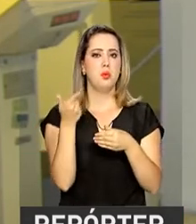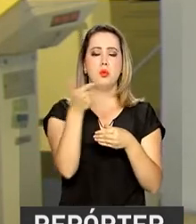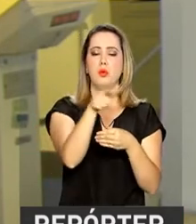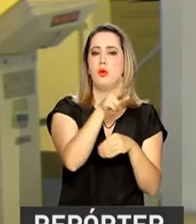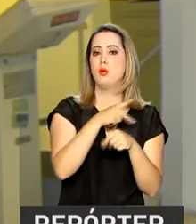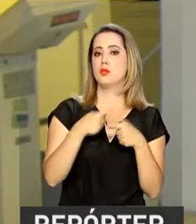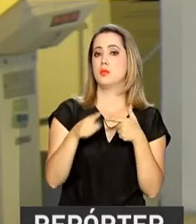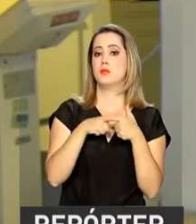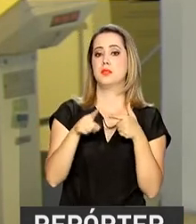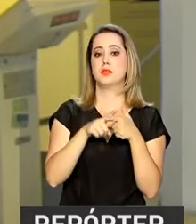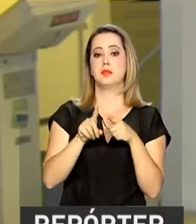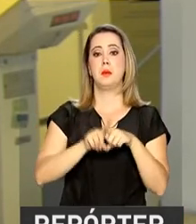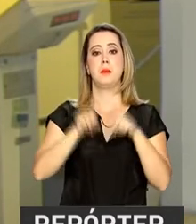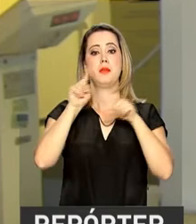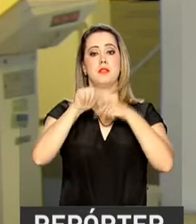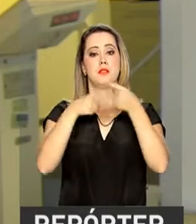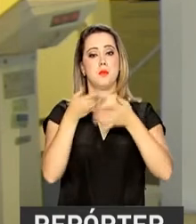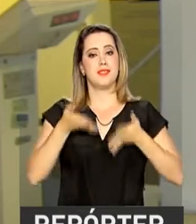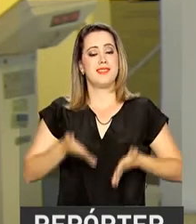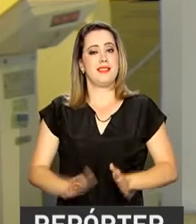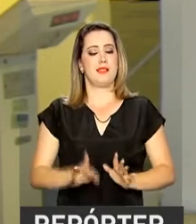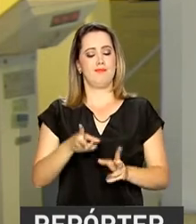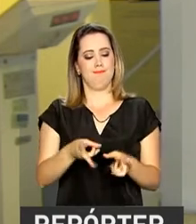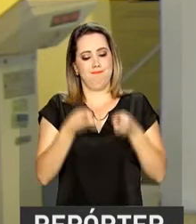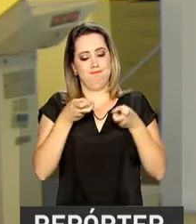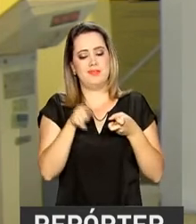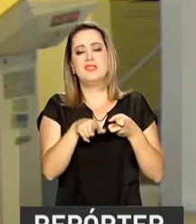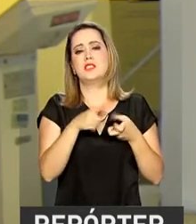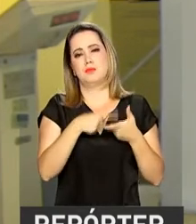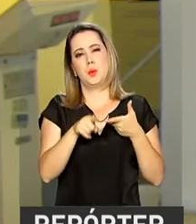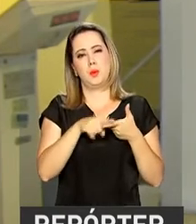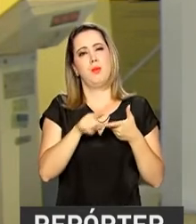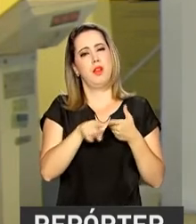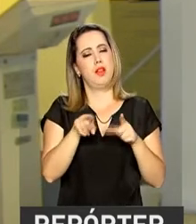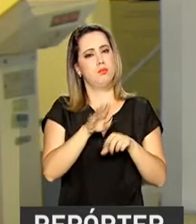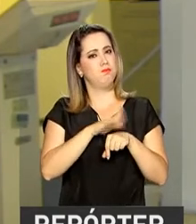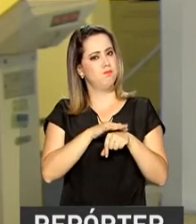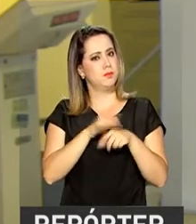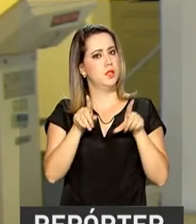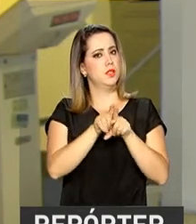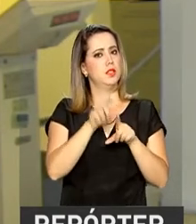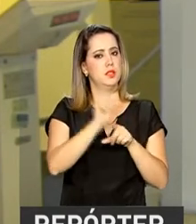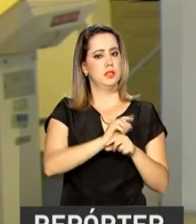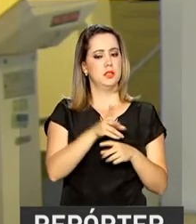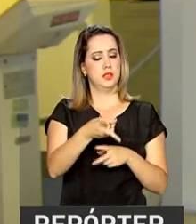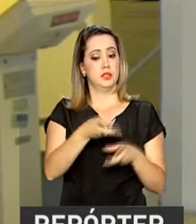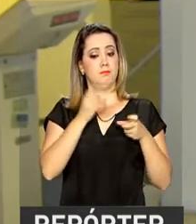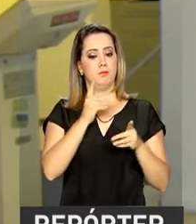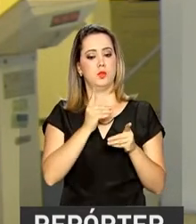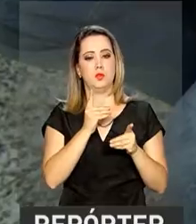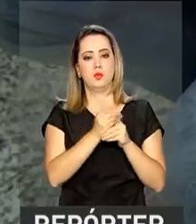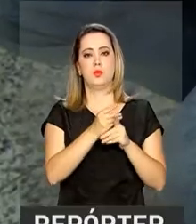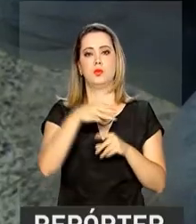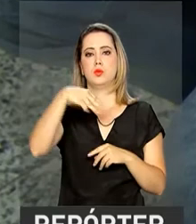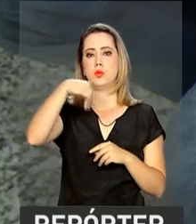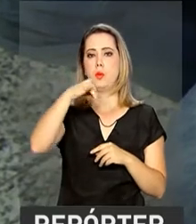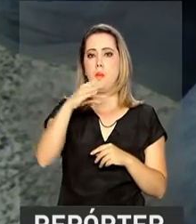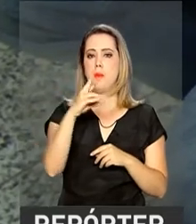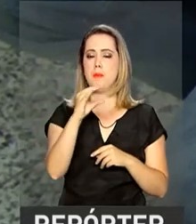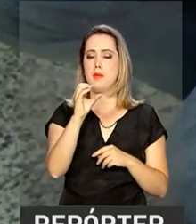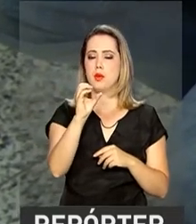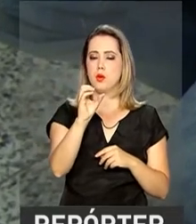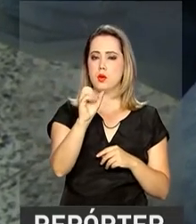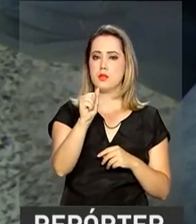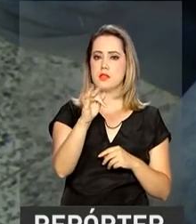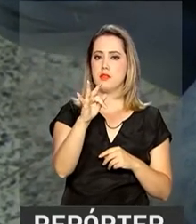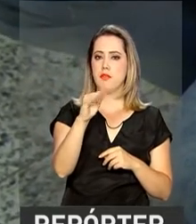quando ela nasceu que os médicos viram que ela tinha as malformações, aí fizeram os exames, aí descobriu que ela tinha micro. Os quadris e as